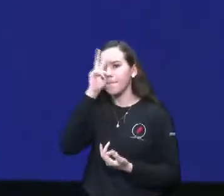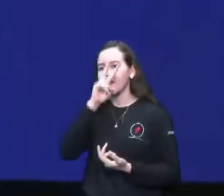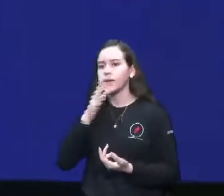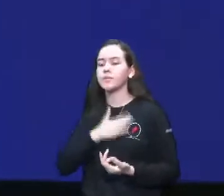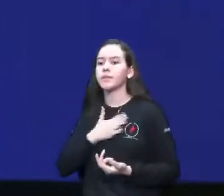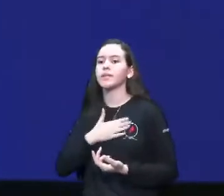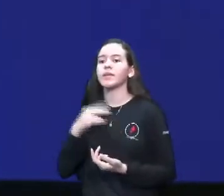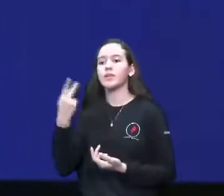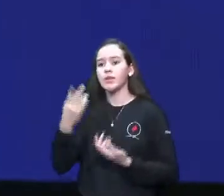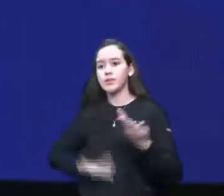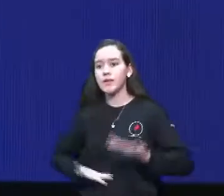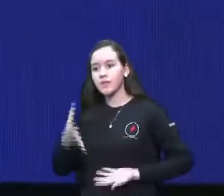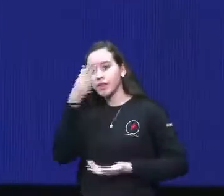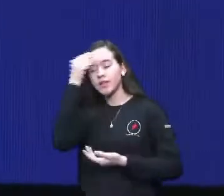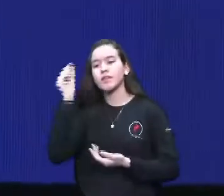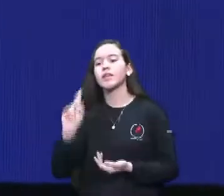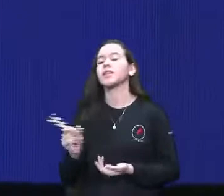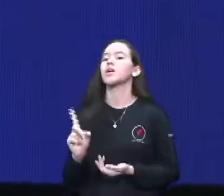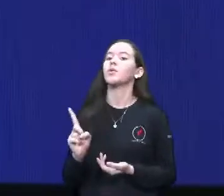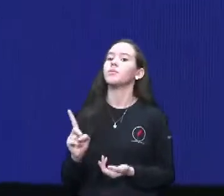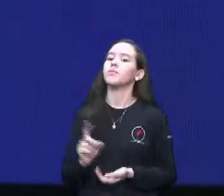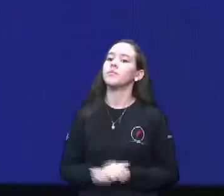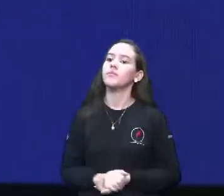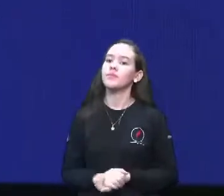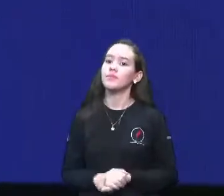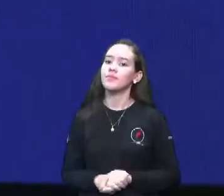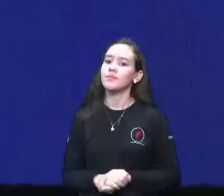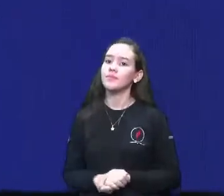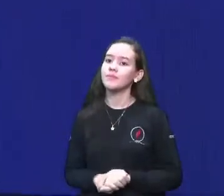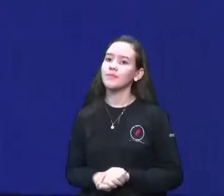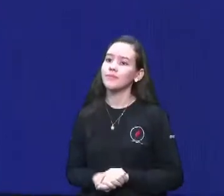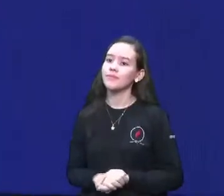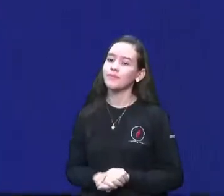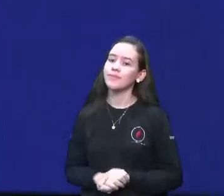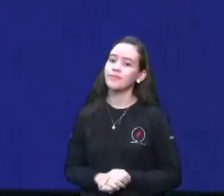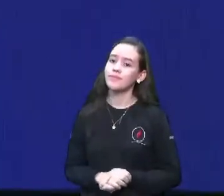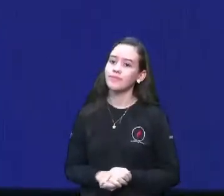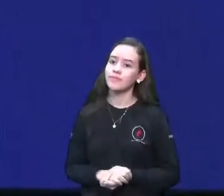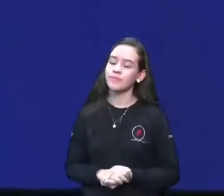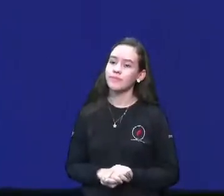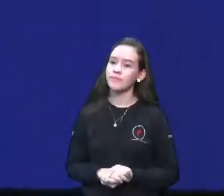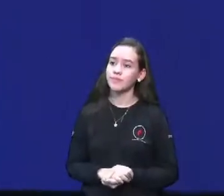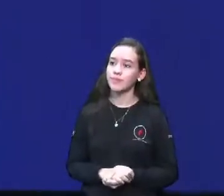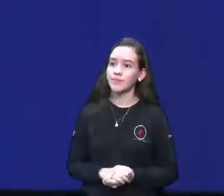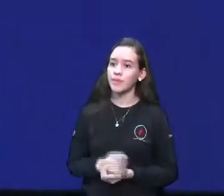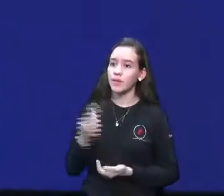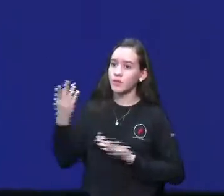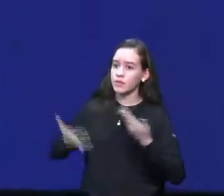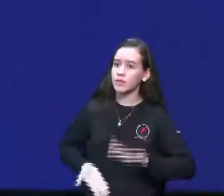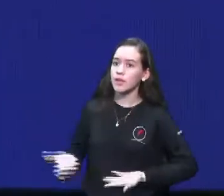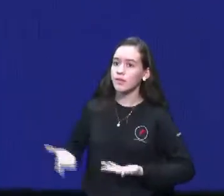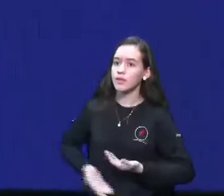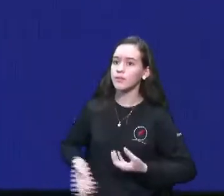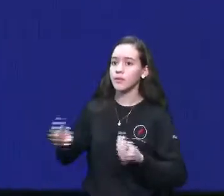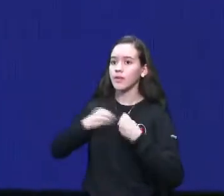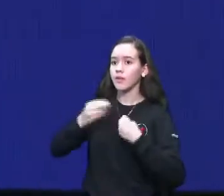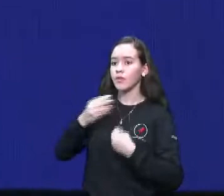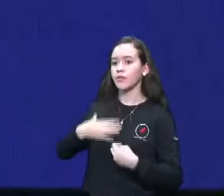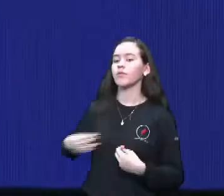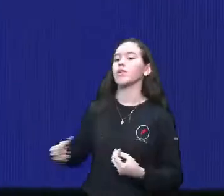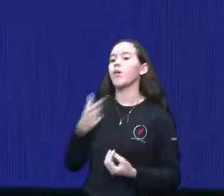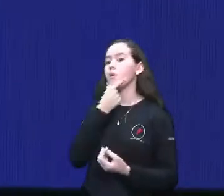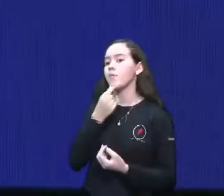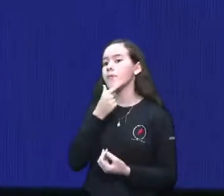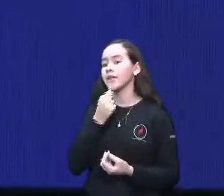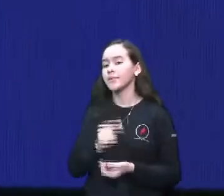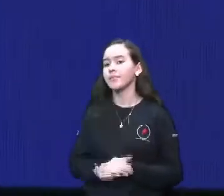serva não te esqueceres, era mulher mesmo falando, né? E não te esqueceres, mas a tua serva deres um filho varão, ao